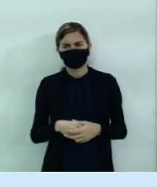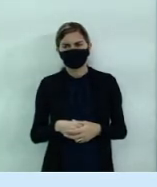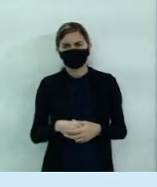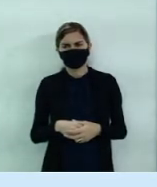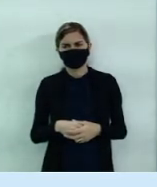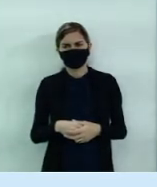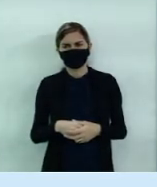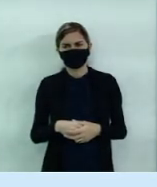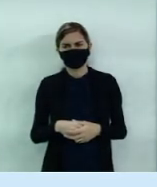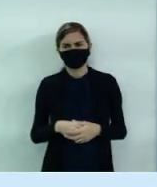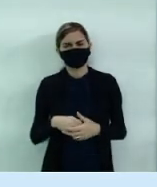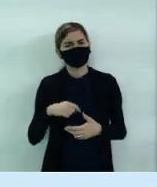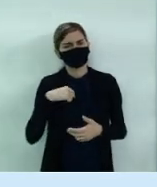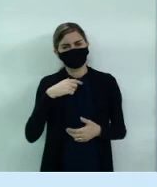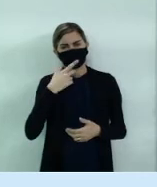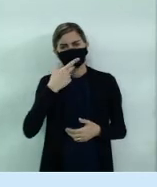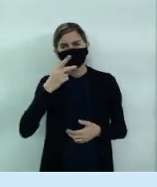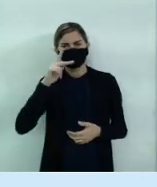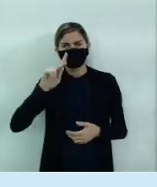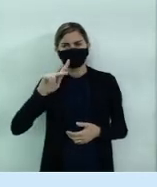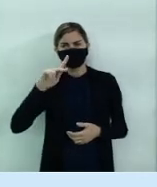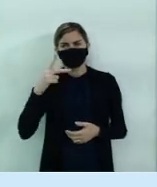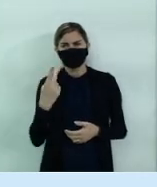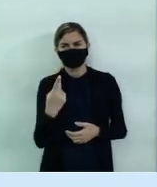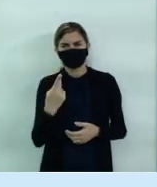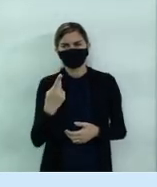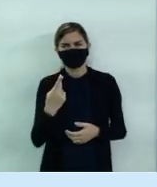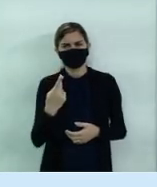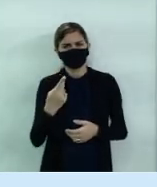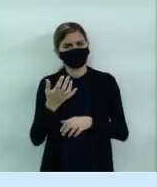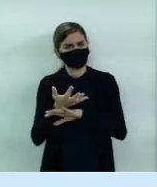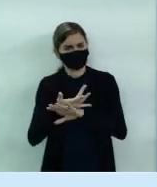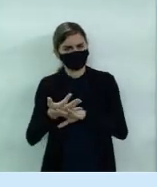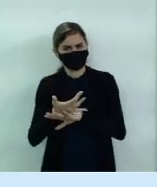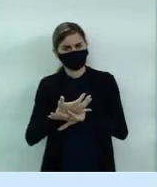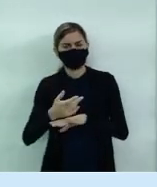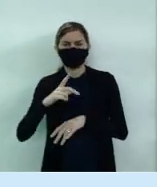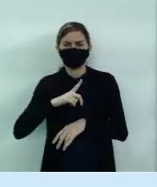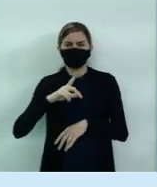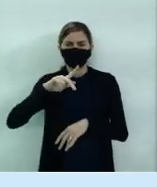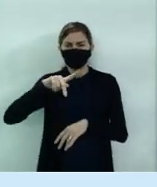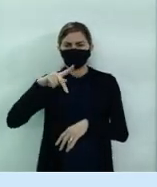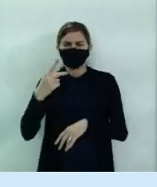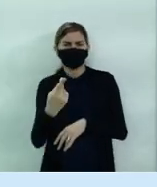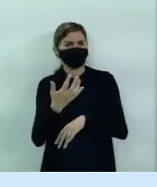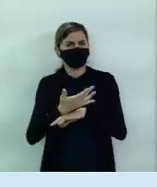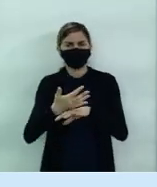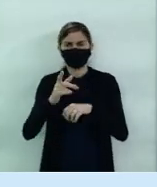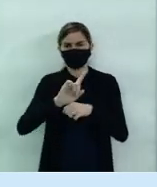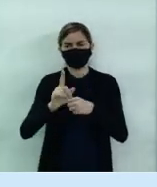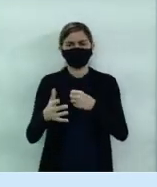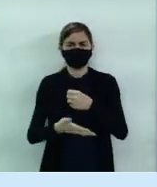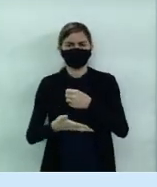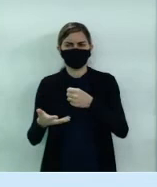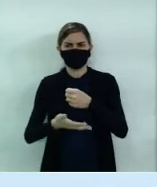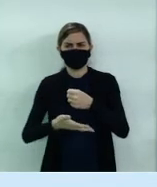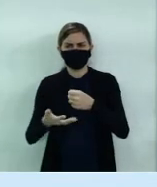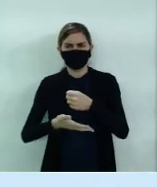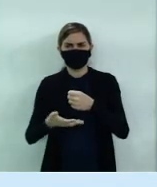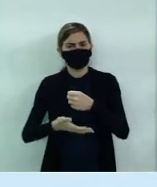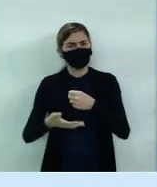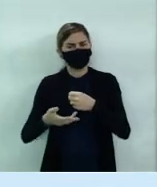Aí toda vez que a gente fala do pH, tem um pH que ele é ácido e tem um pH que ele é básico.